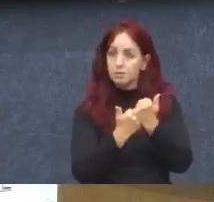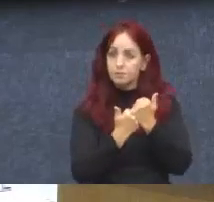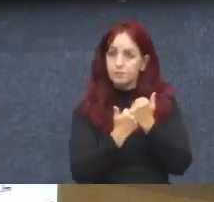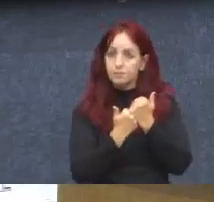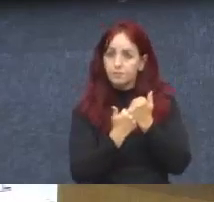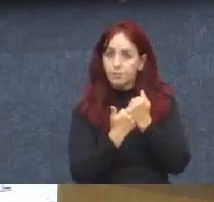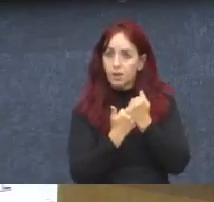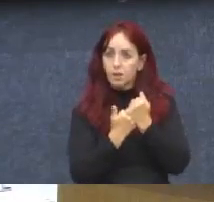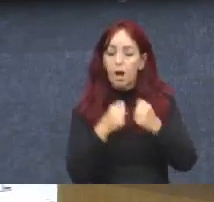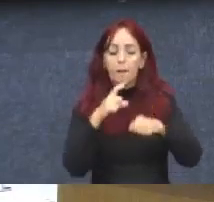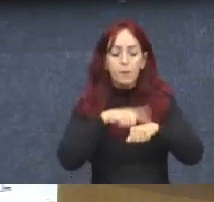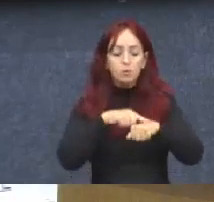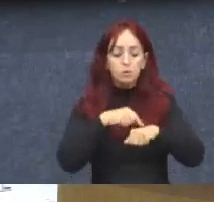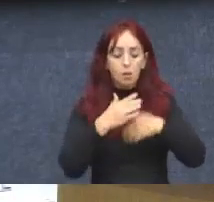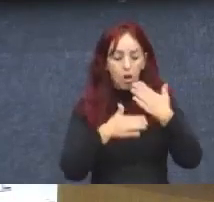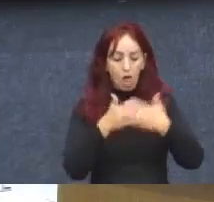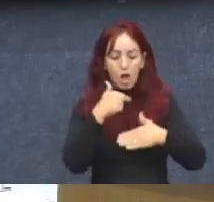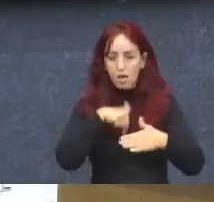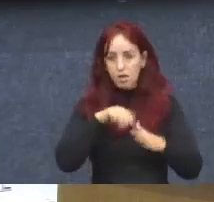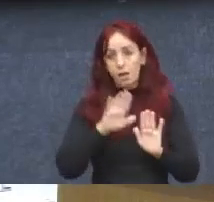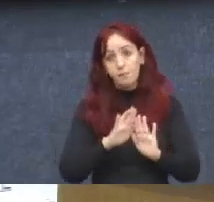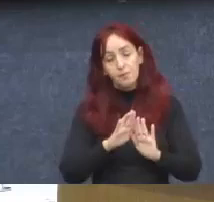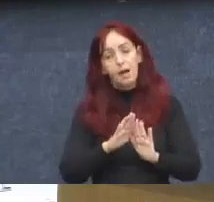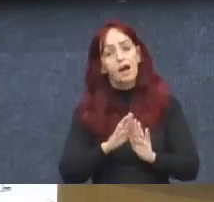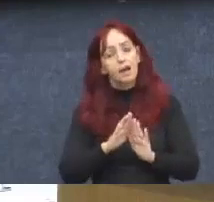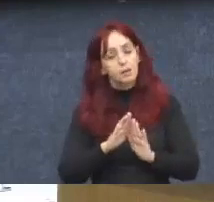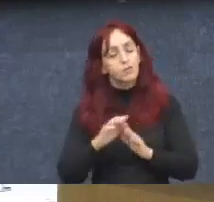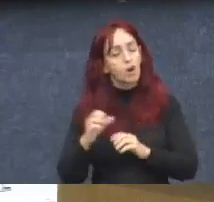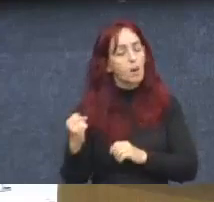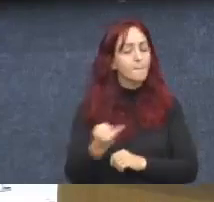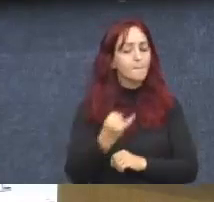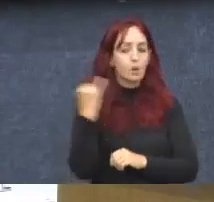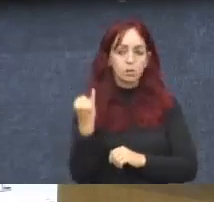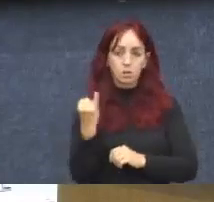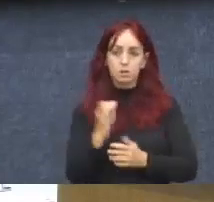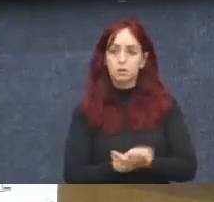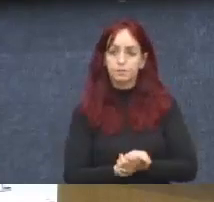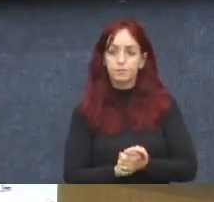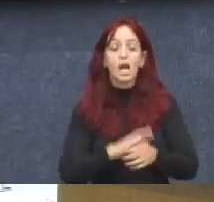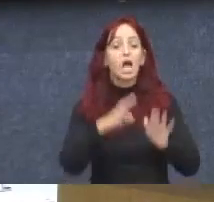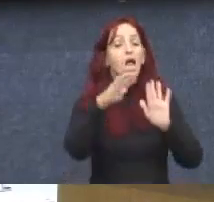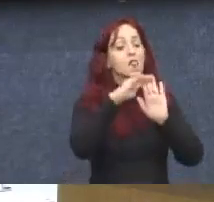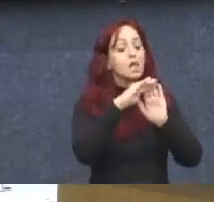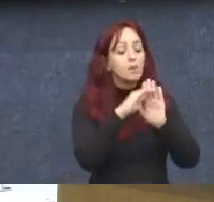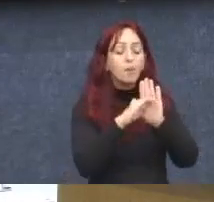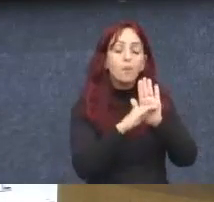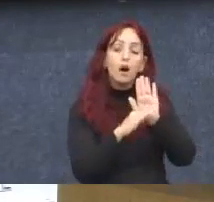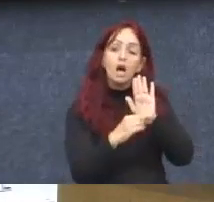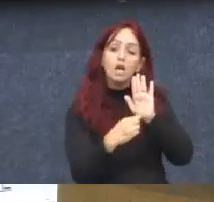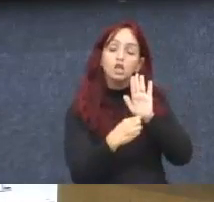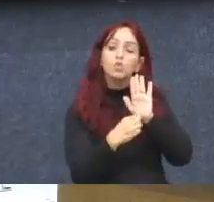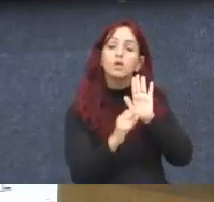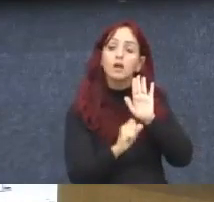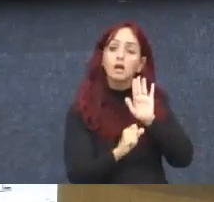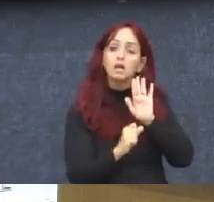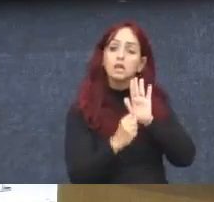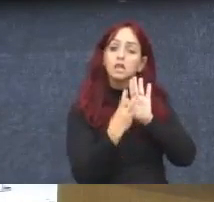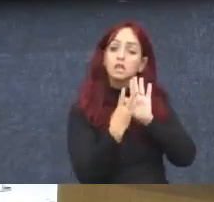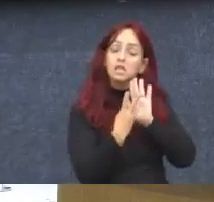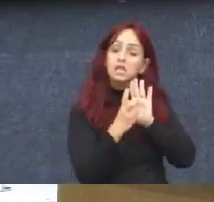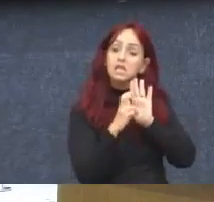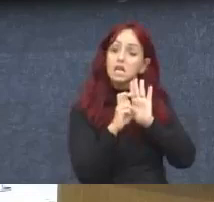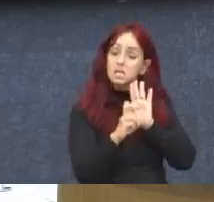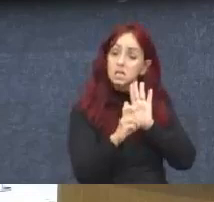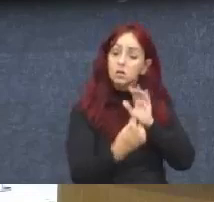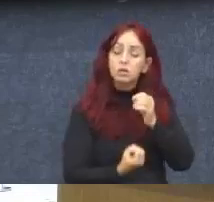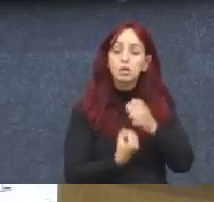nesse plenário, mas valeu a pena. Entre essas proposições, existiam 35 de autoria